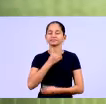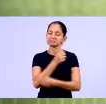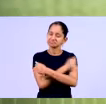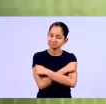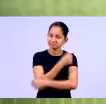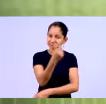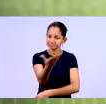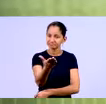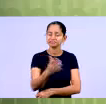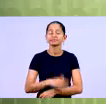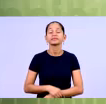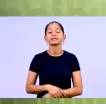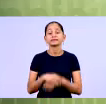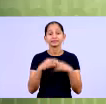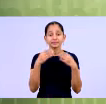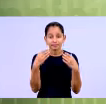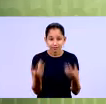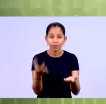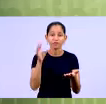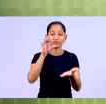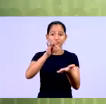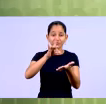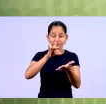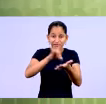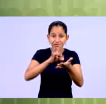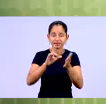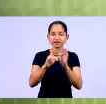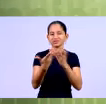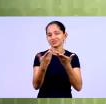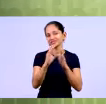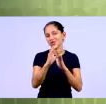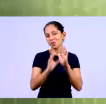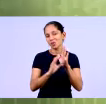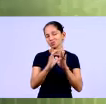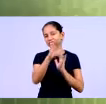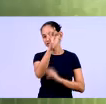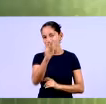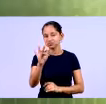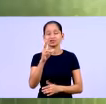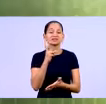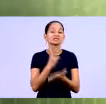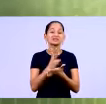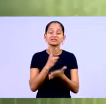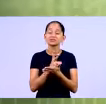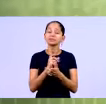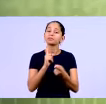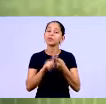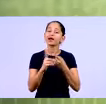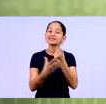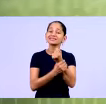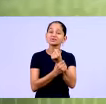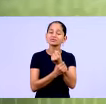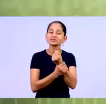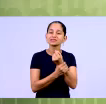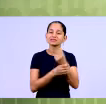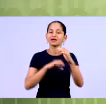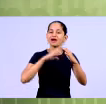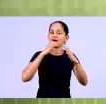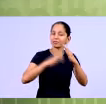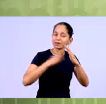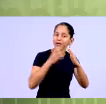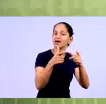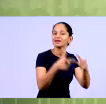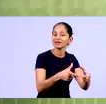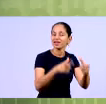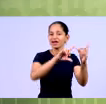te falar. Na verdade, a Constituição Federal ela visa proteger as MEs e as EPPs porque a maior